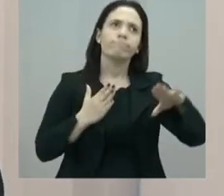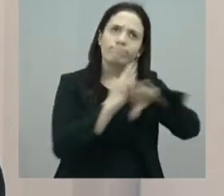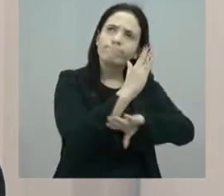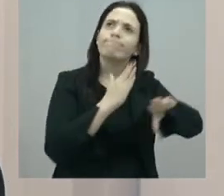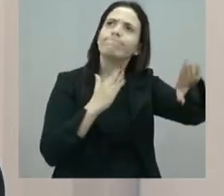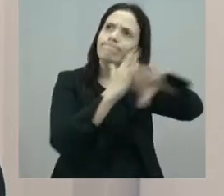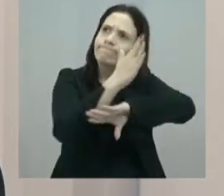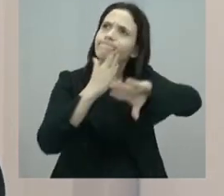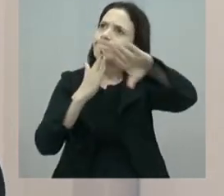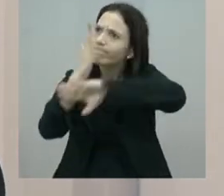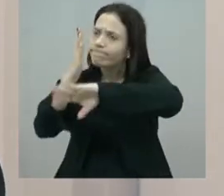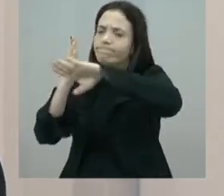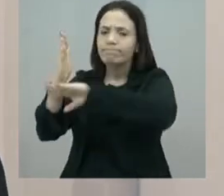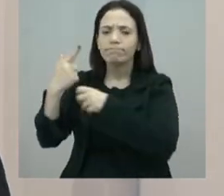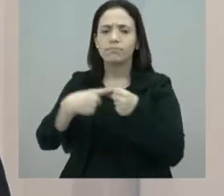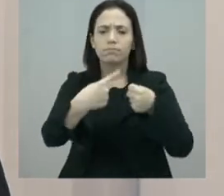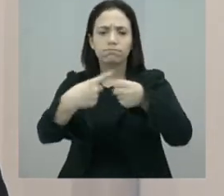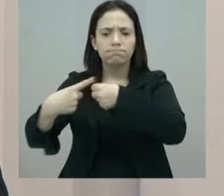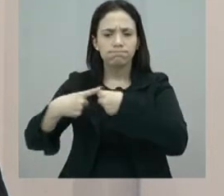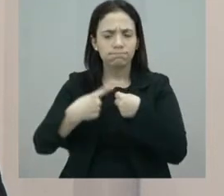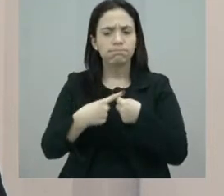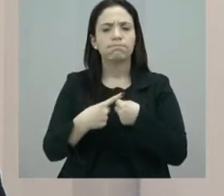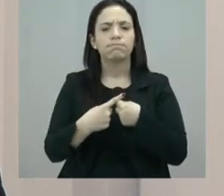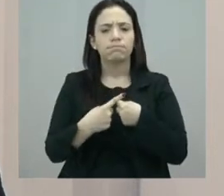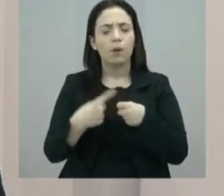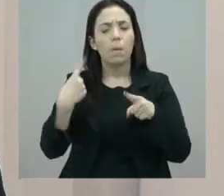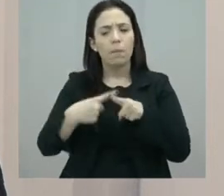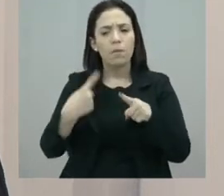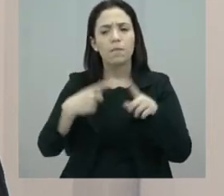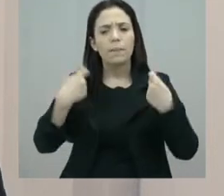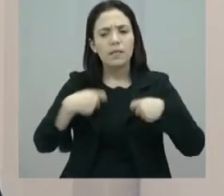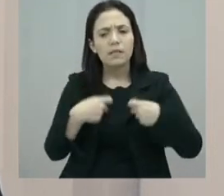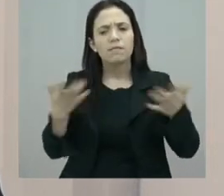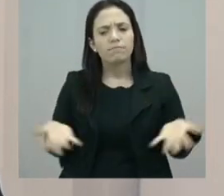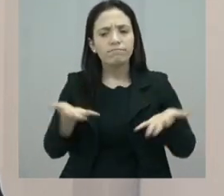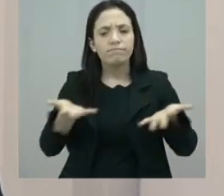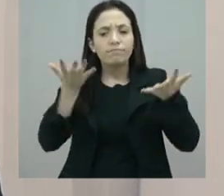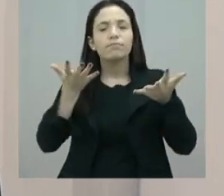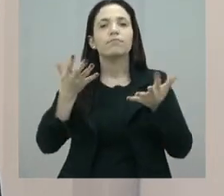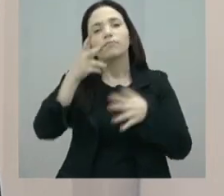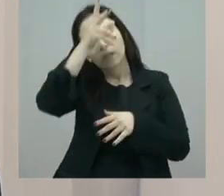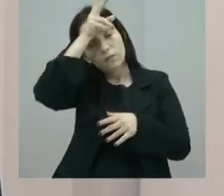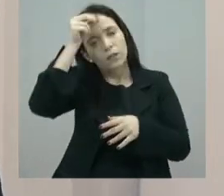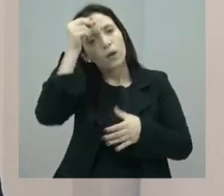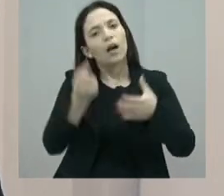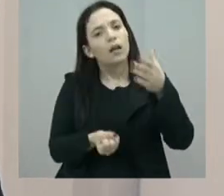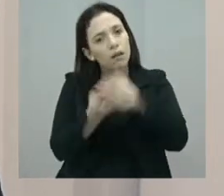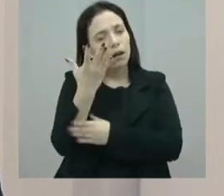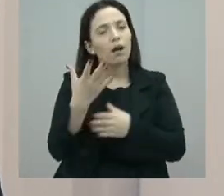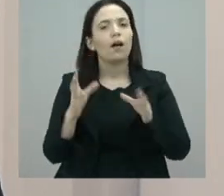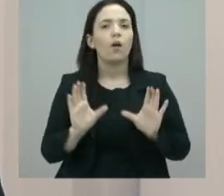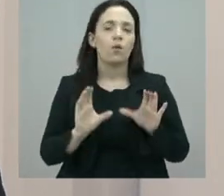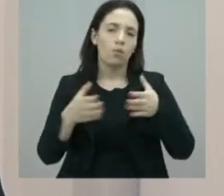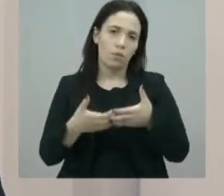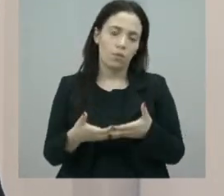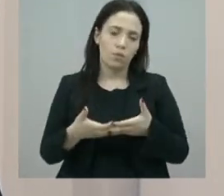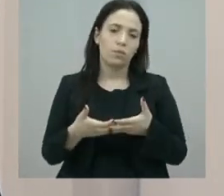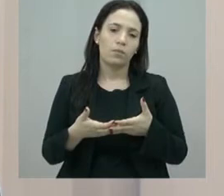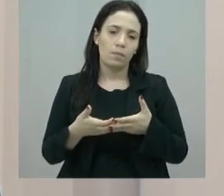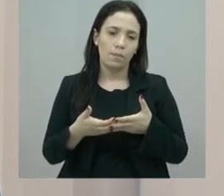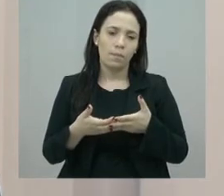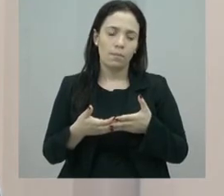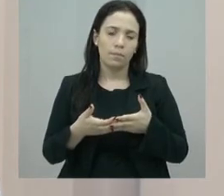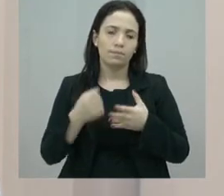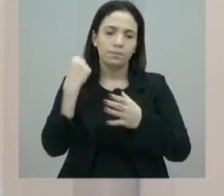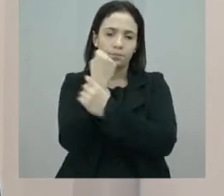fazendo esse trabalho de estímulo aos municípios para instituir o comitê, criar o fluxo e, assim,